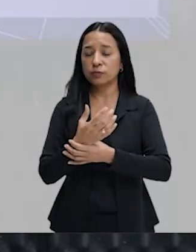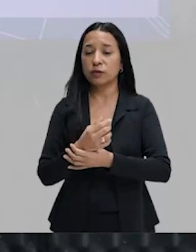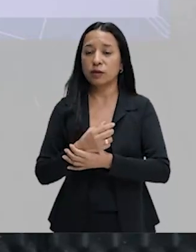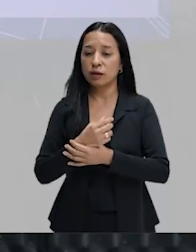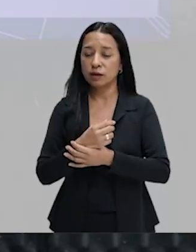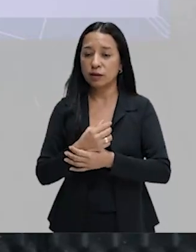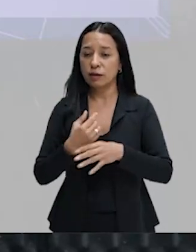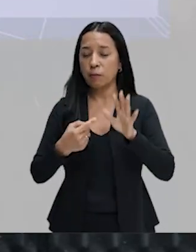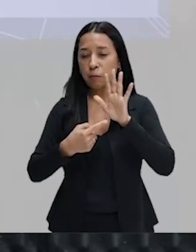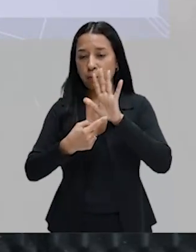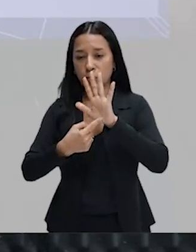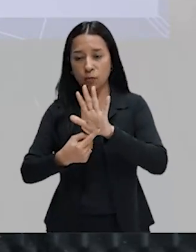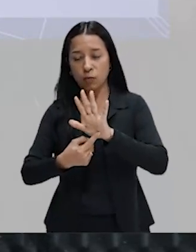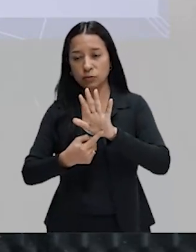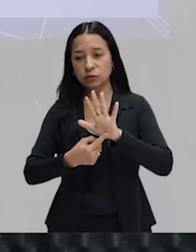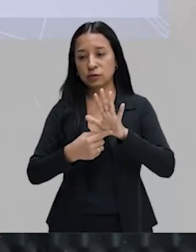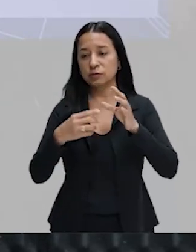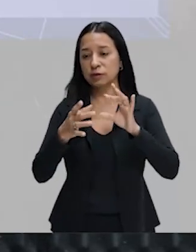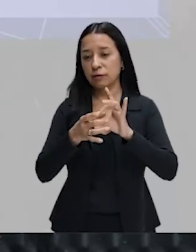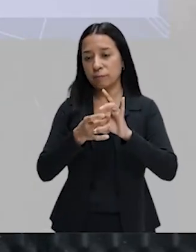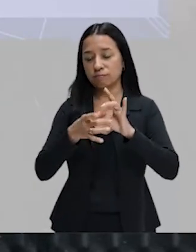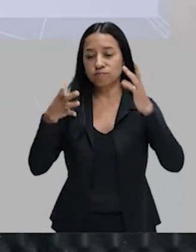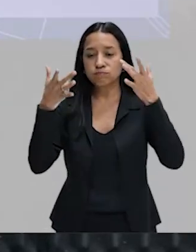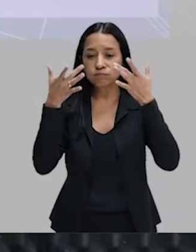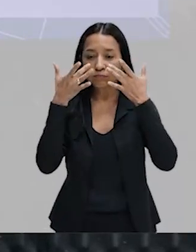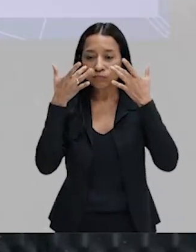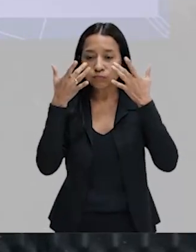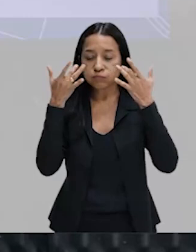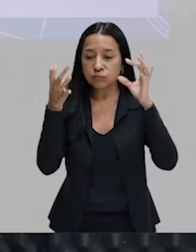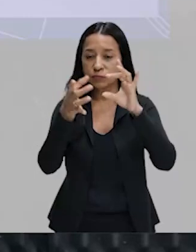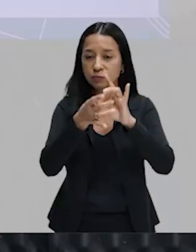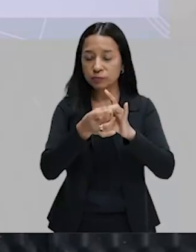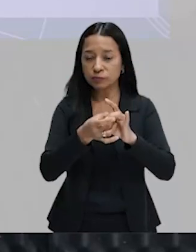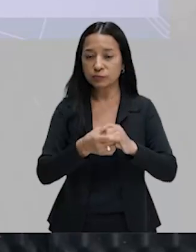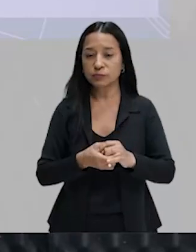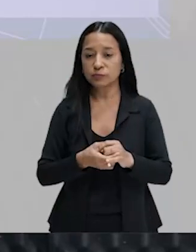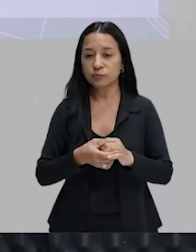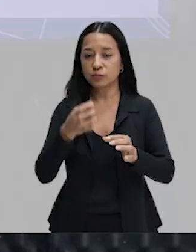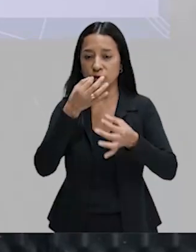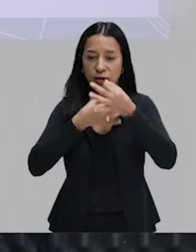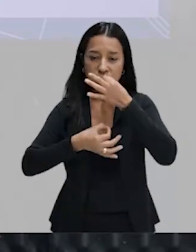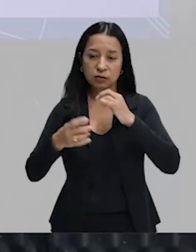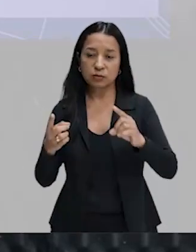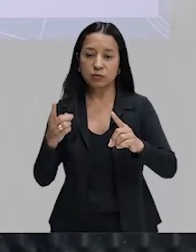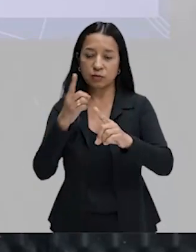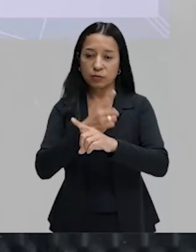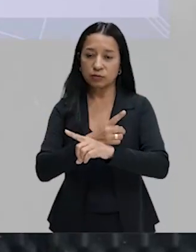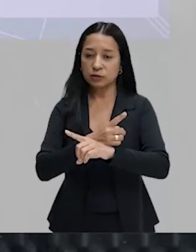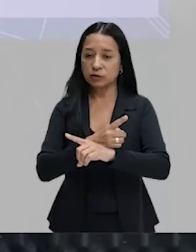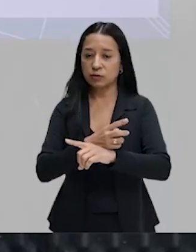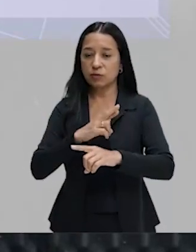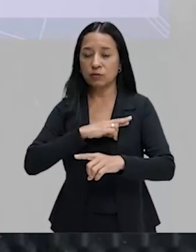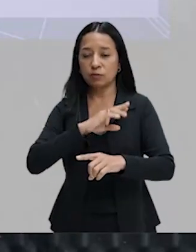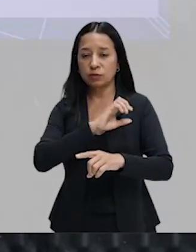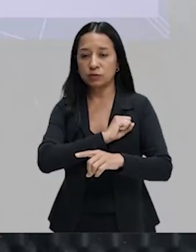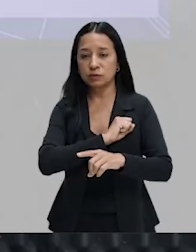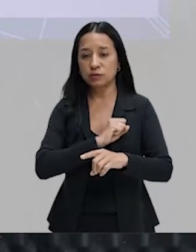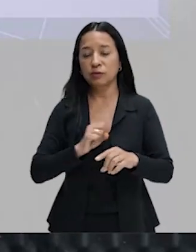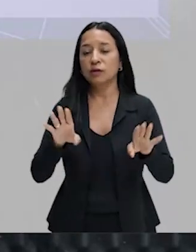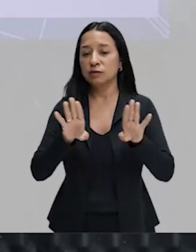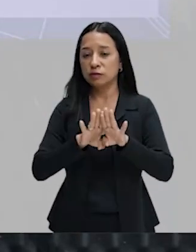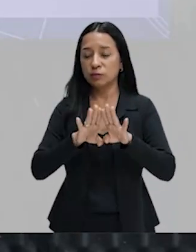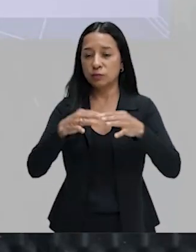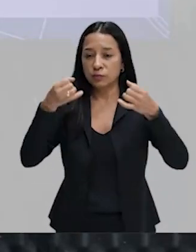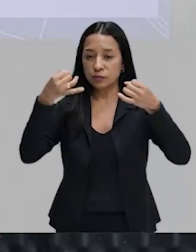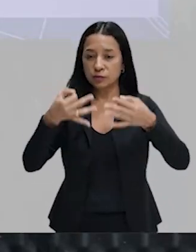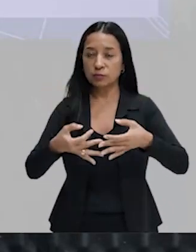de sentimentalismo exacerbado como havia no romantismo, uma crítica e uma oposição, claro, ao romantismo, mas para explicar a